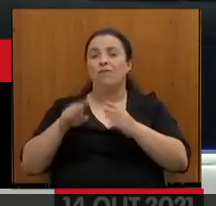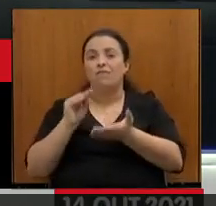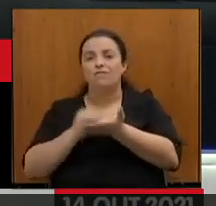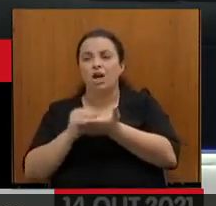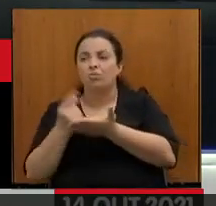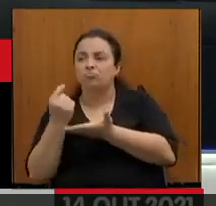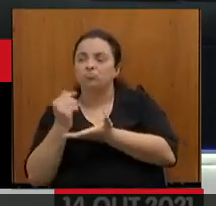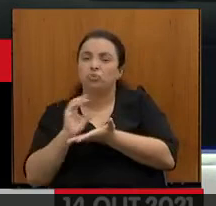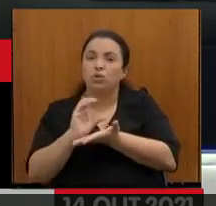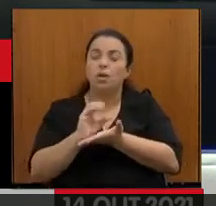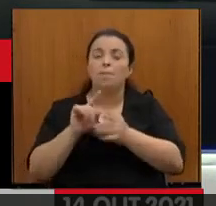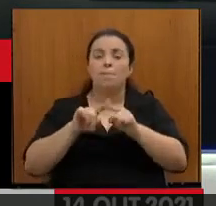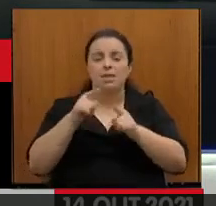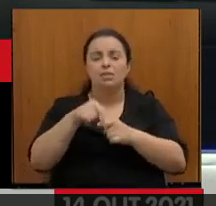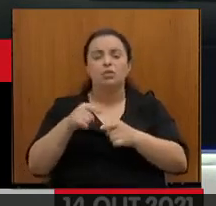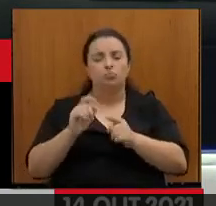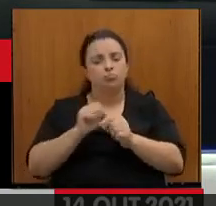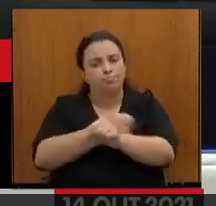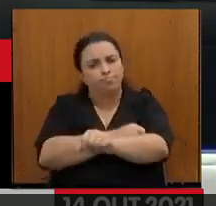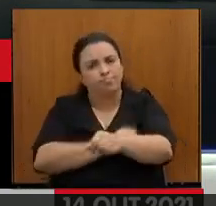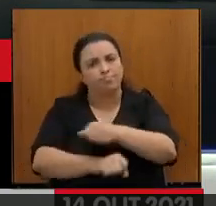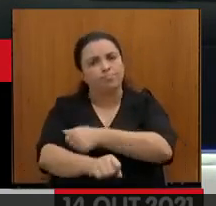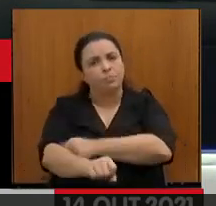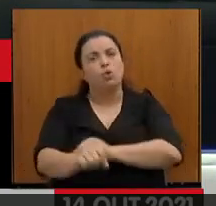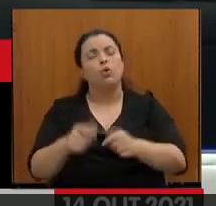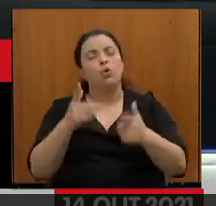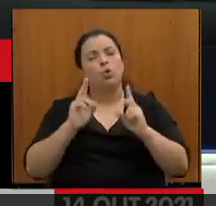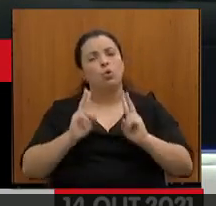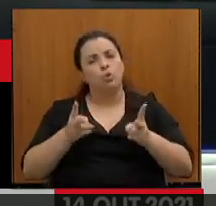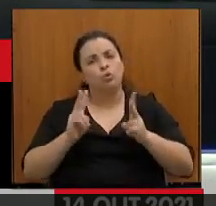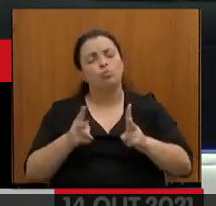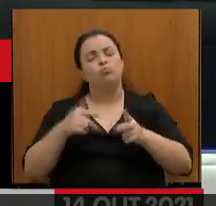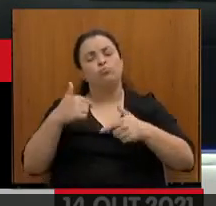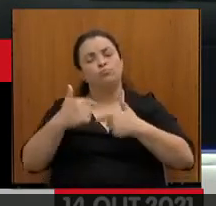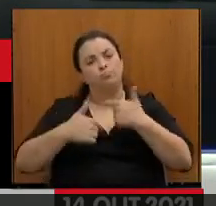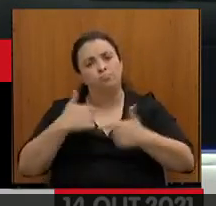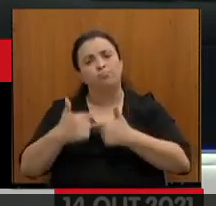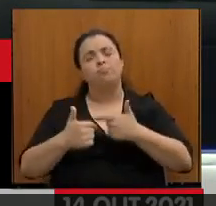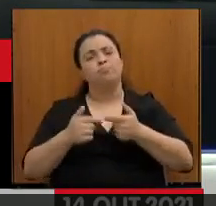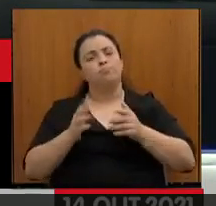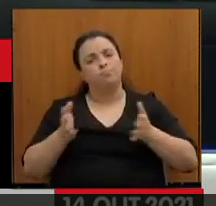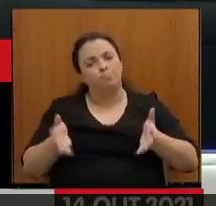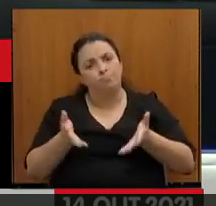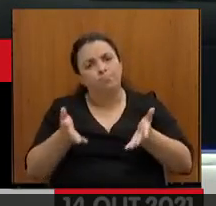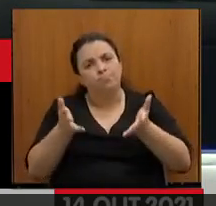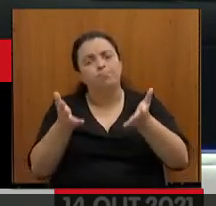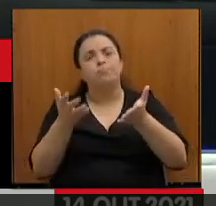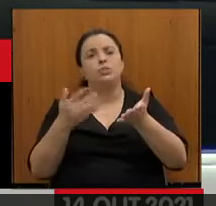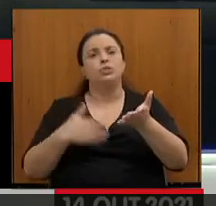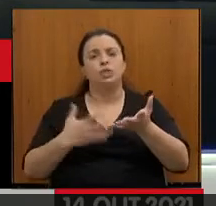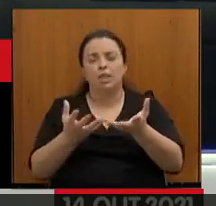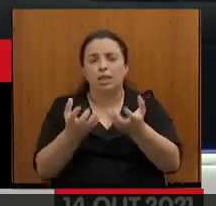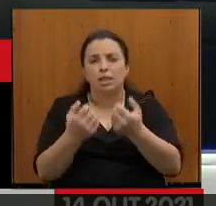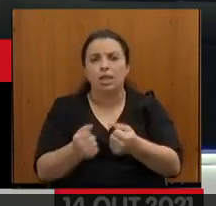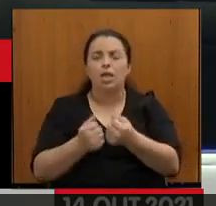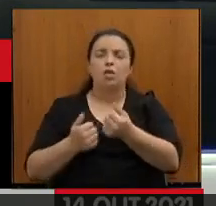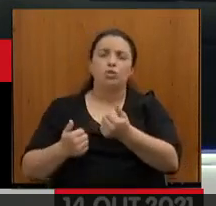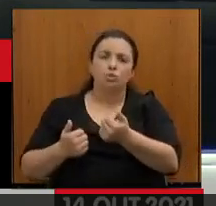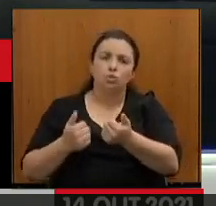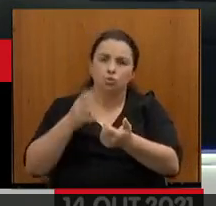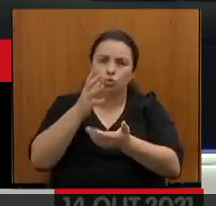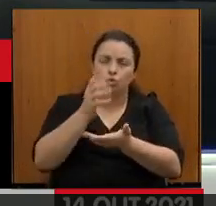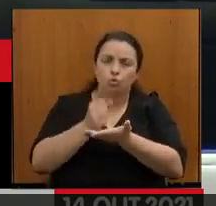financeiras, mas levam adiante a missão de atender de socorrer e de prestar